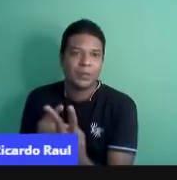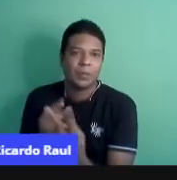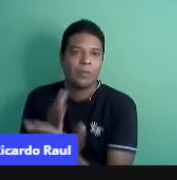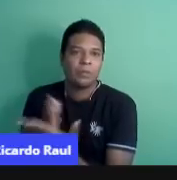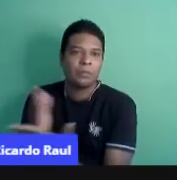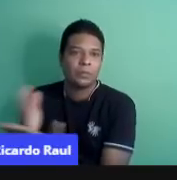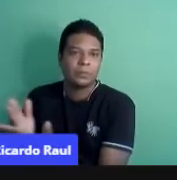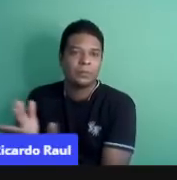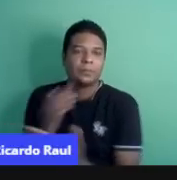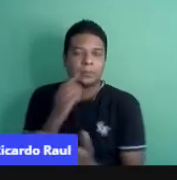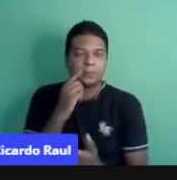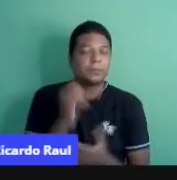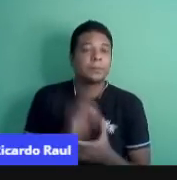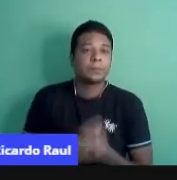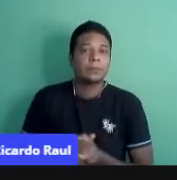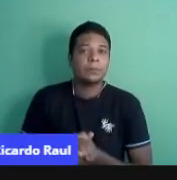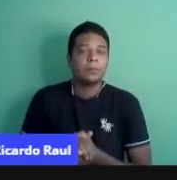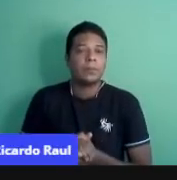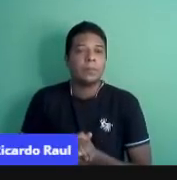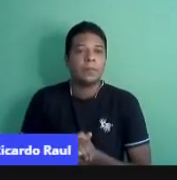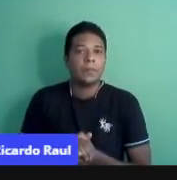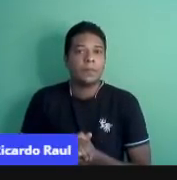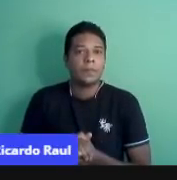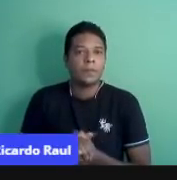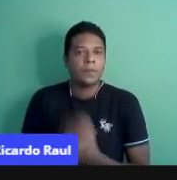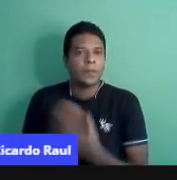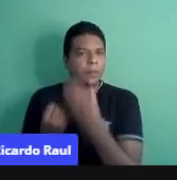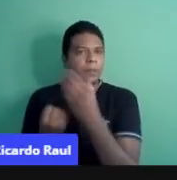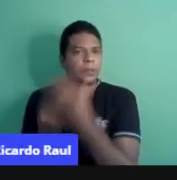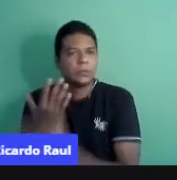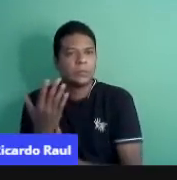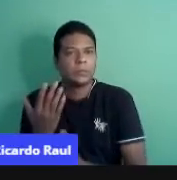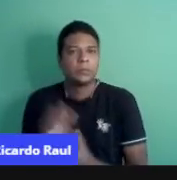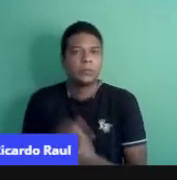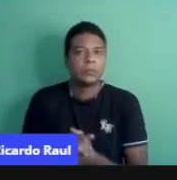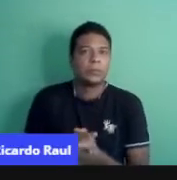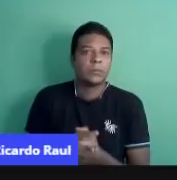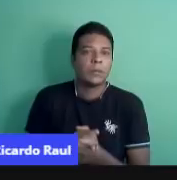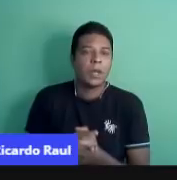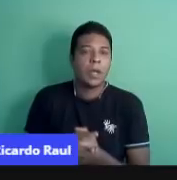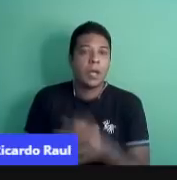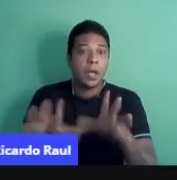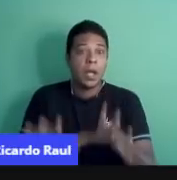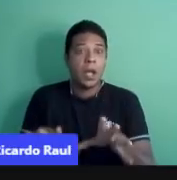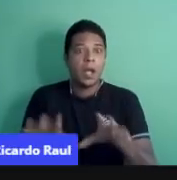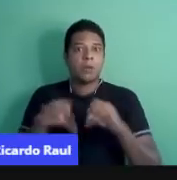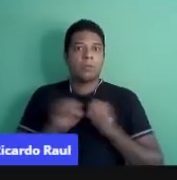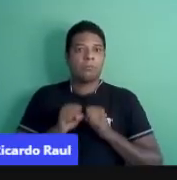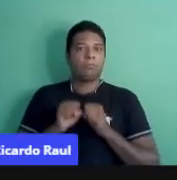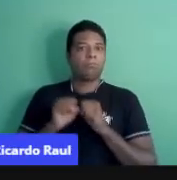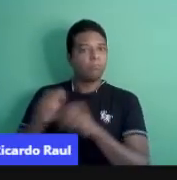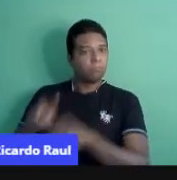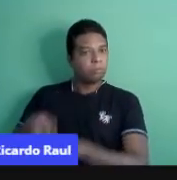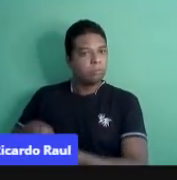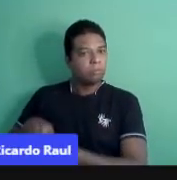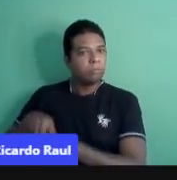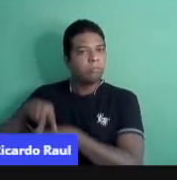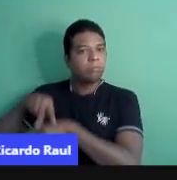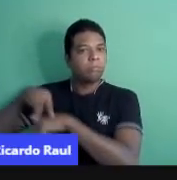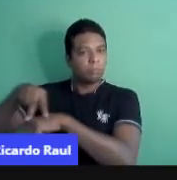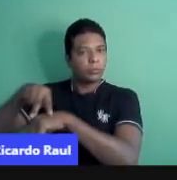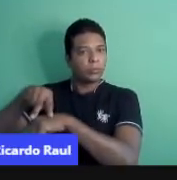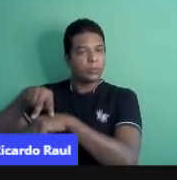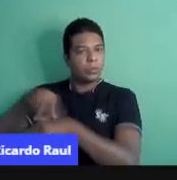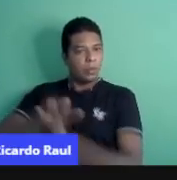E ela vai trazer esse descobrimento, como diz ali, a conquista de autoconfiança e coragem